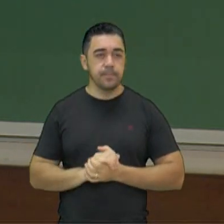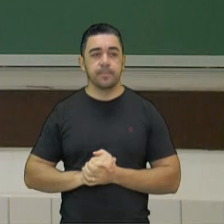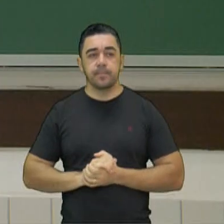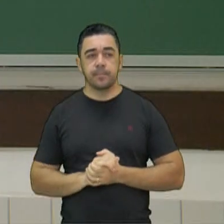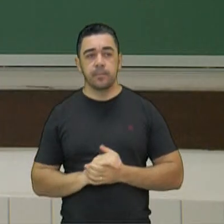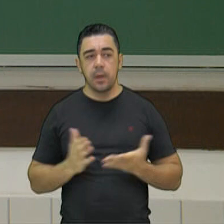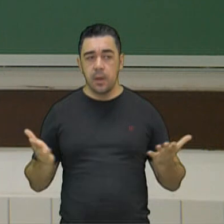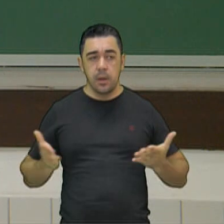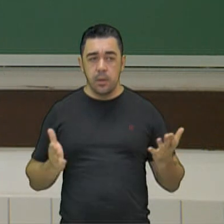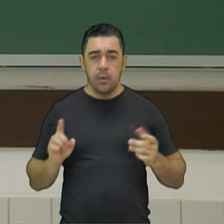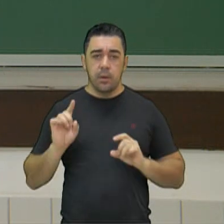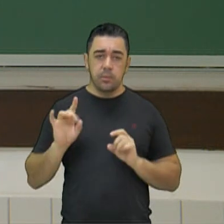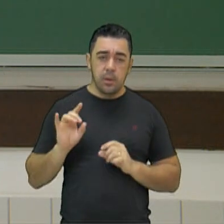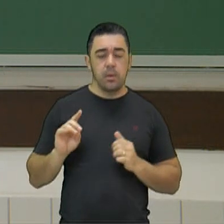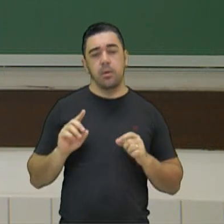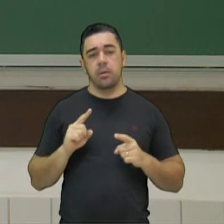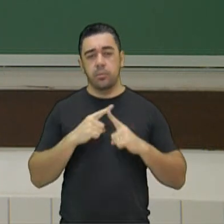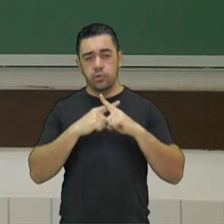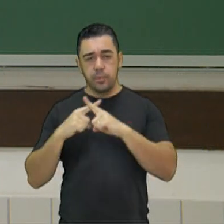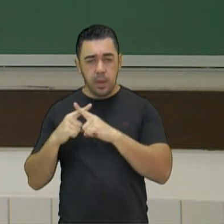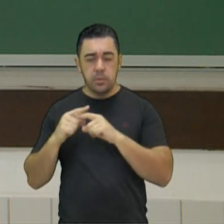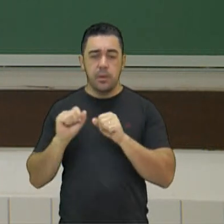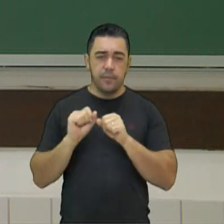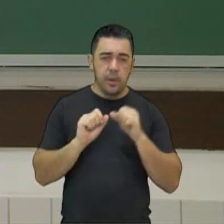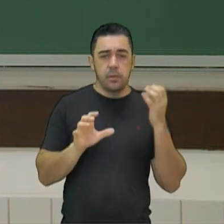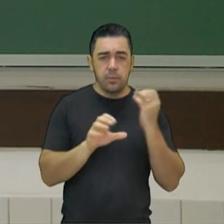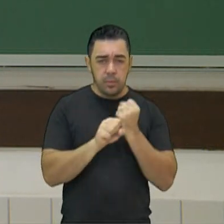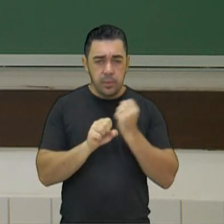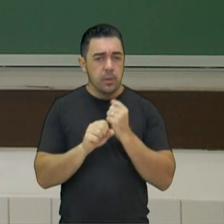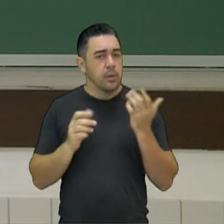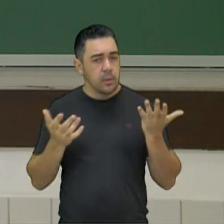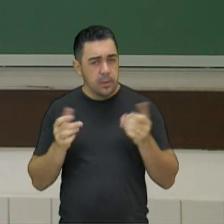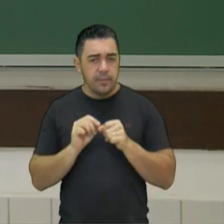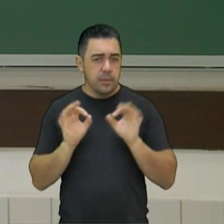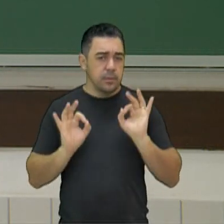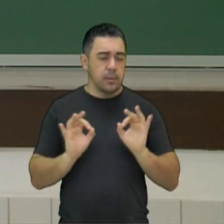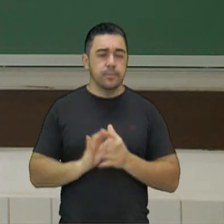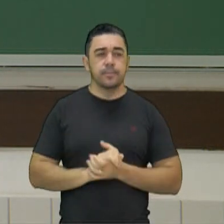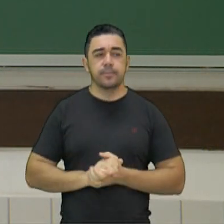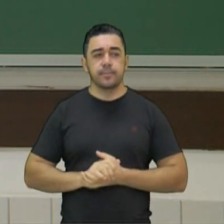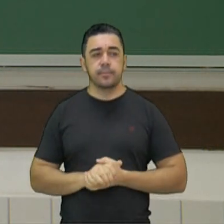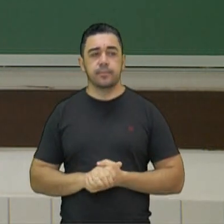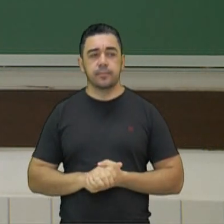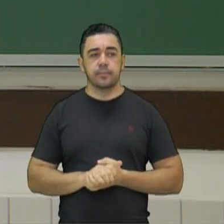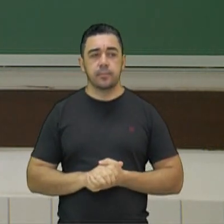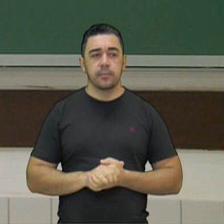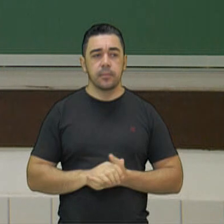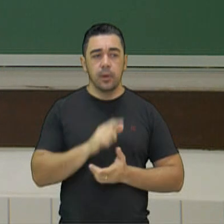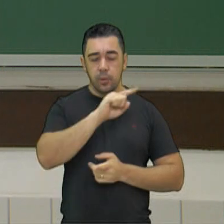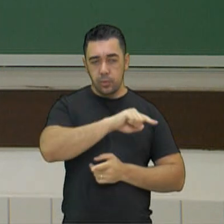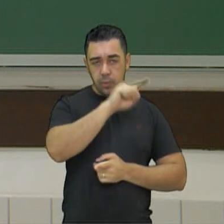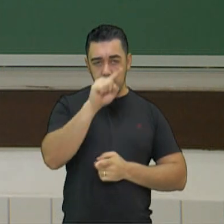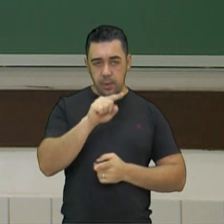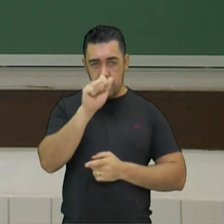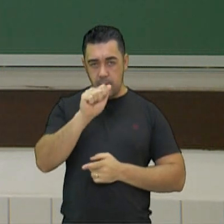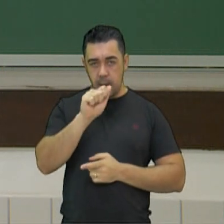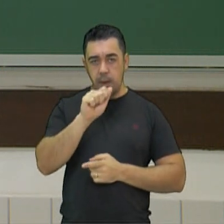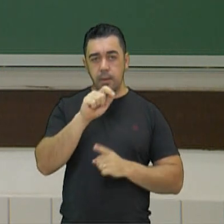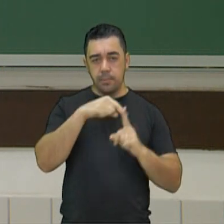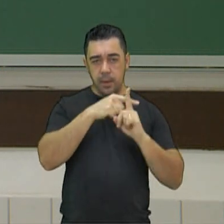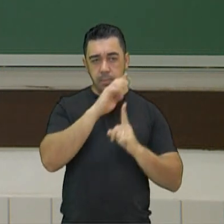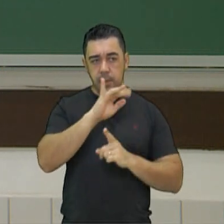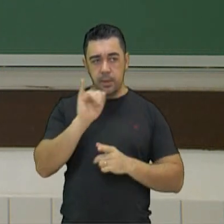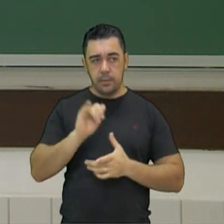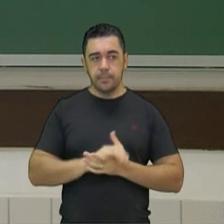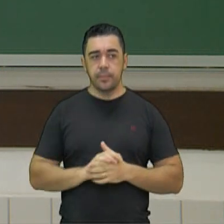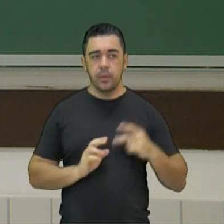ficam as multiplicações, adições para serem feitas, as operações que estão indicadas. 2 vezes A mais BI vai